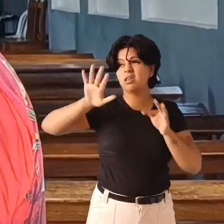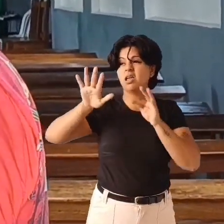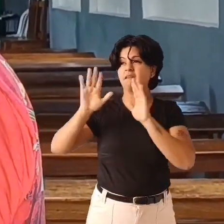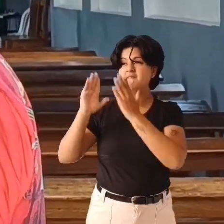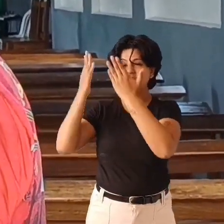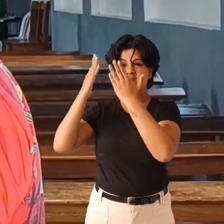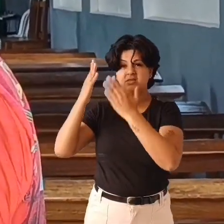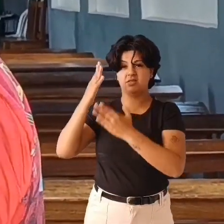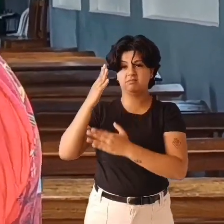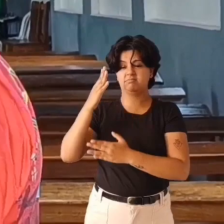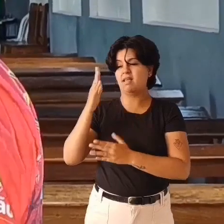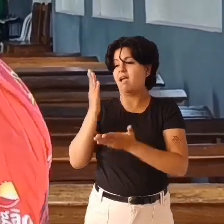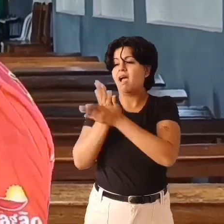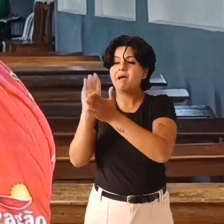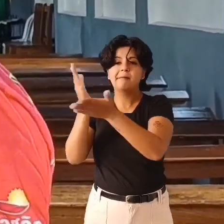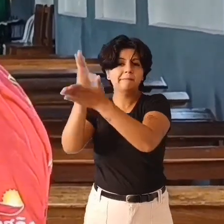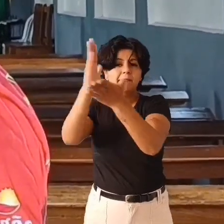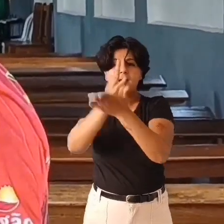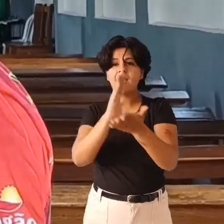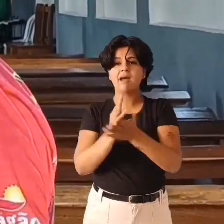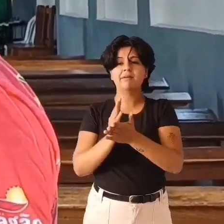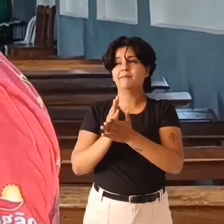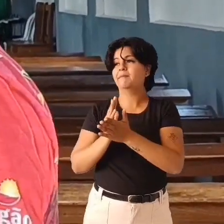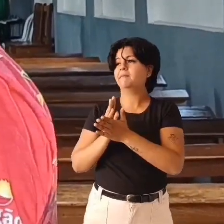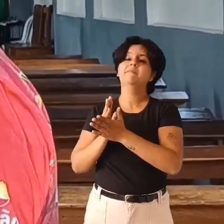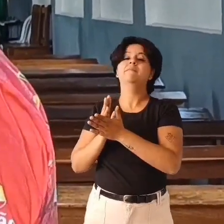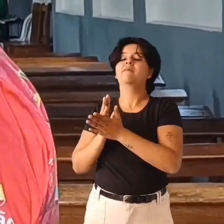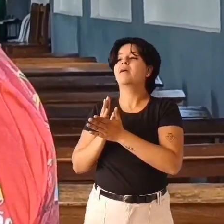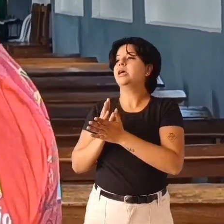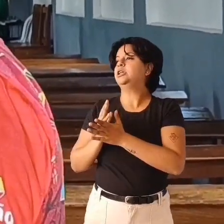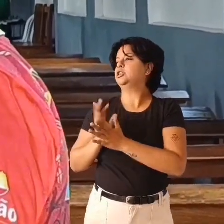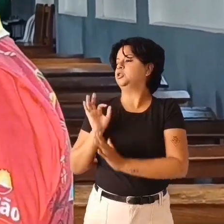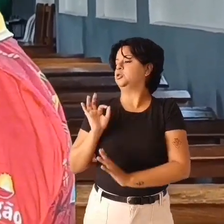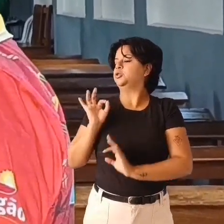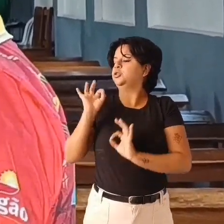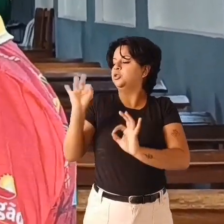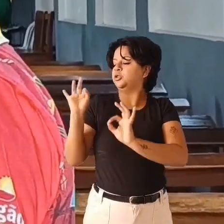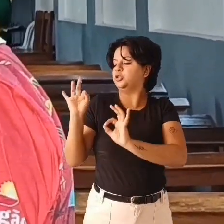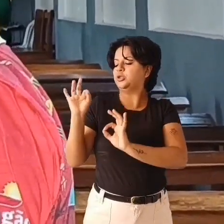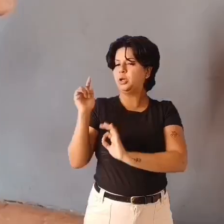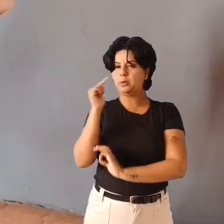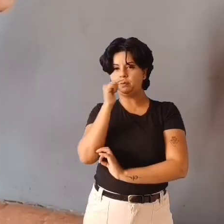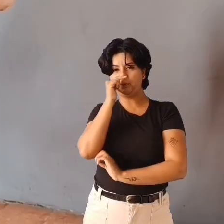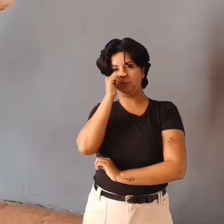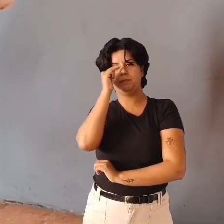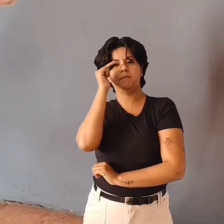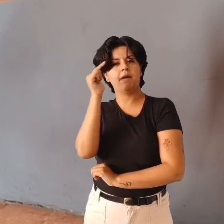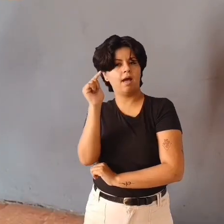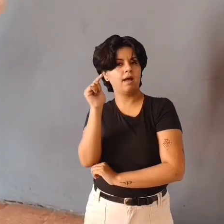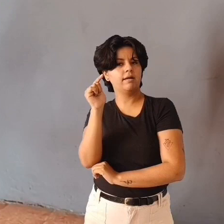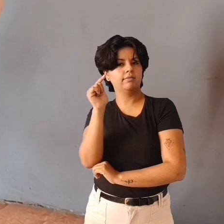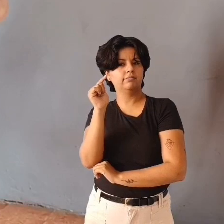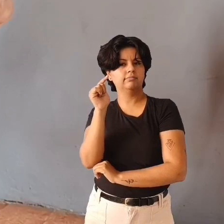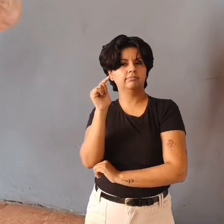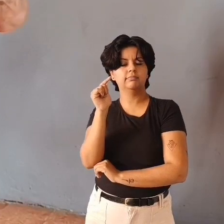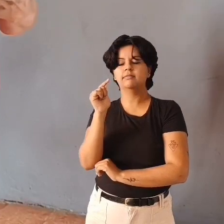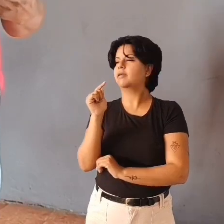acabaram aí no nosso Brasil? Porque era festa de pompa, era festa de muito